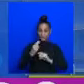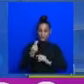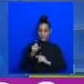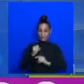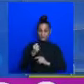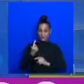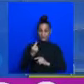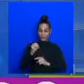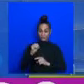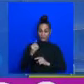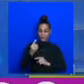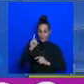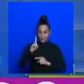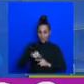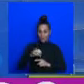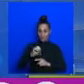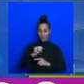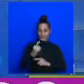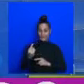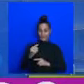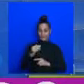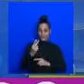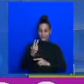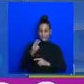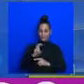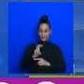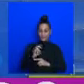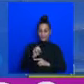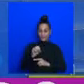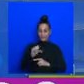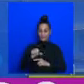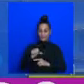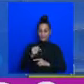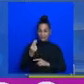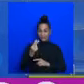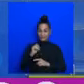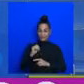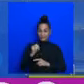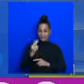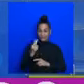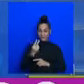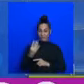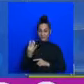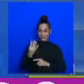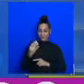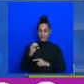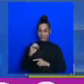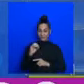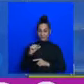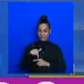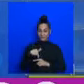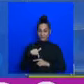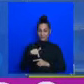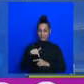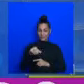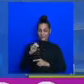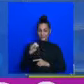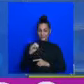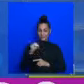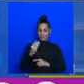da Loto Fácil foram 01, 25, 09, 20,